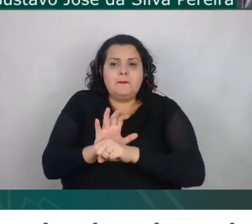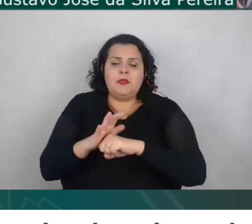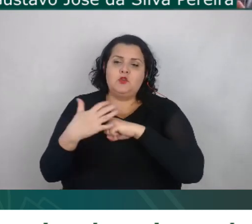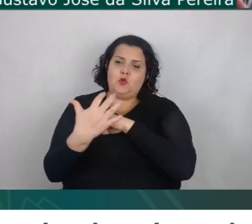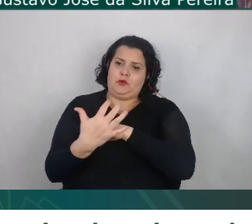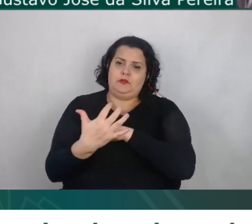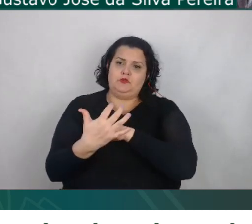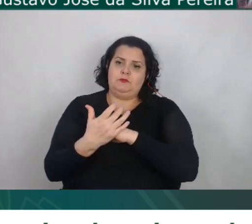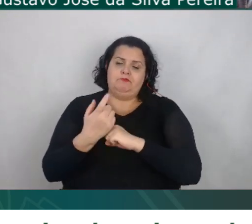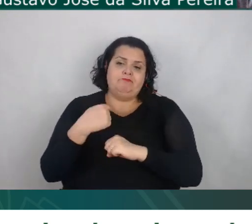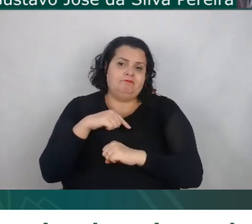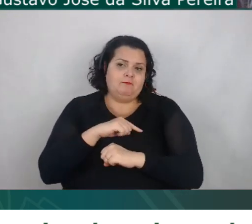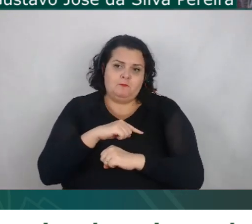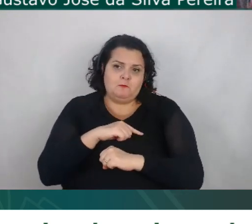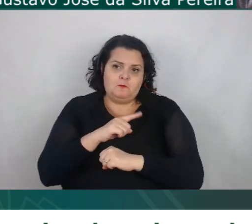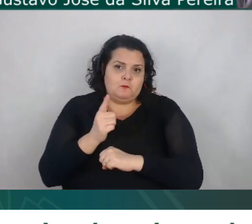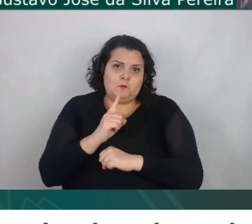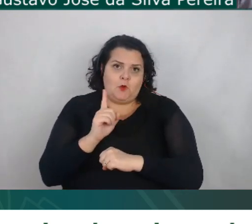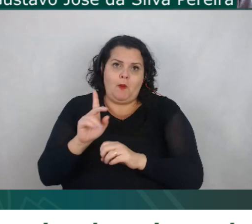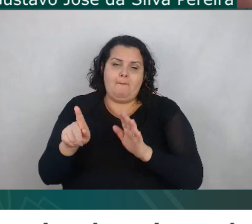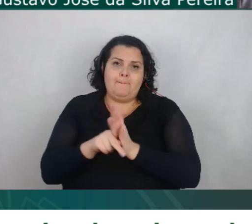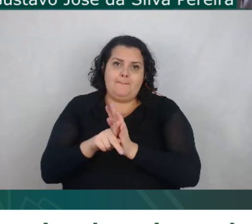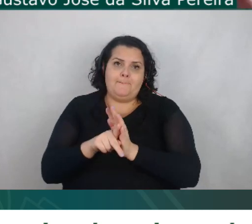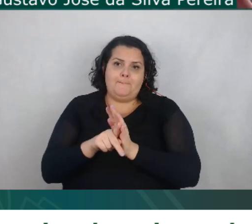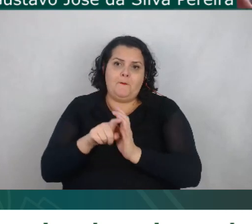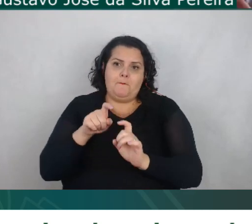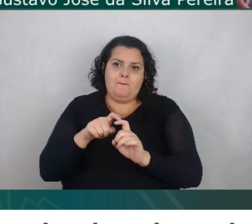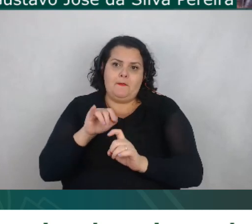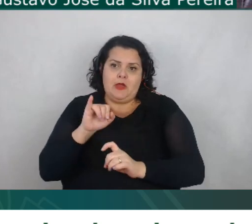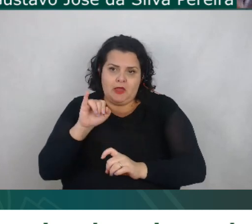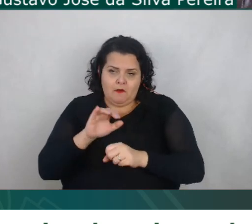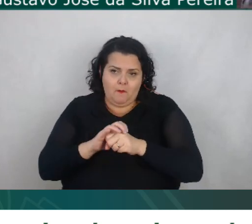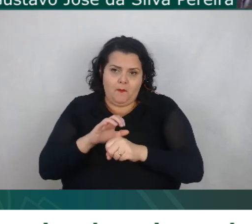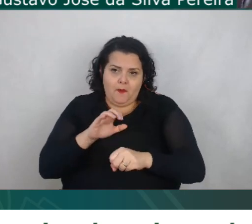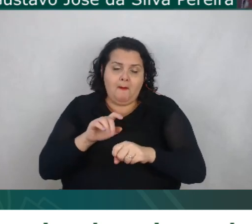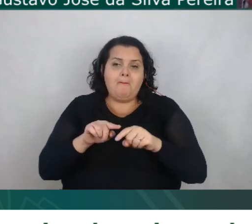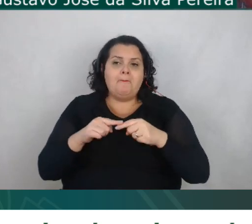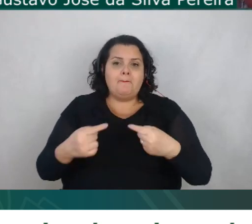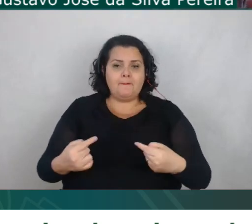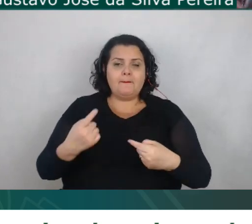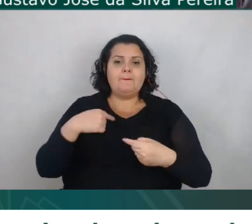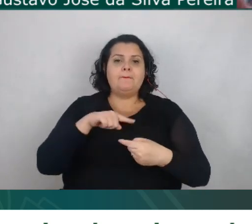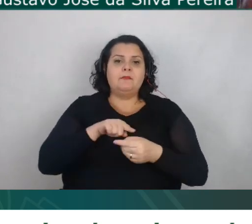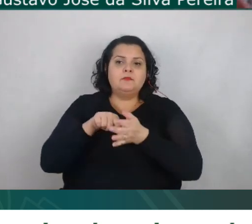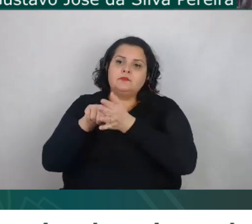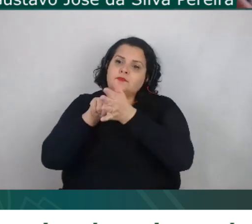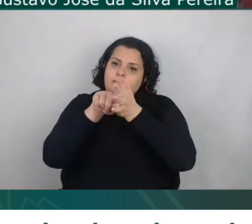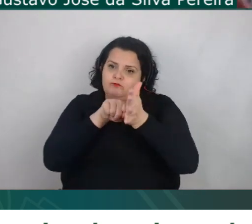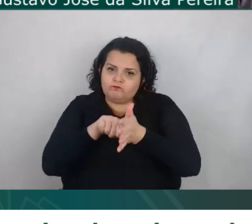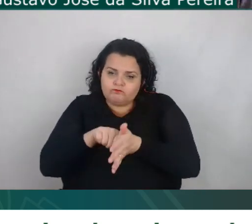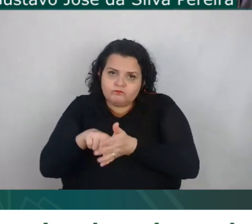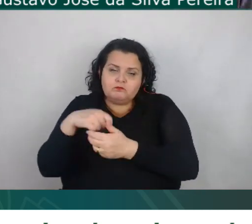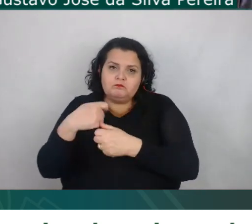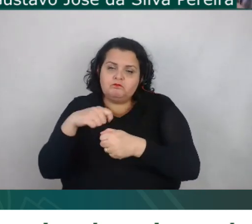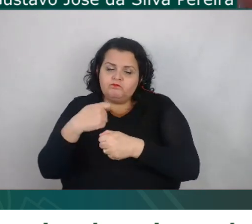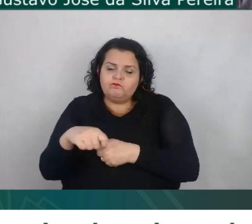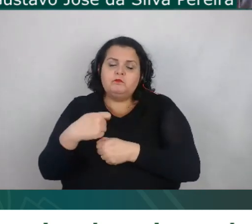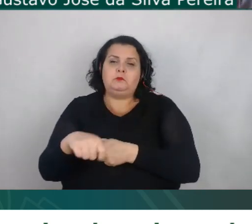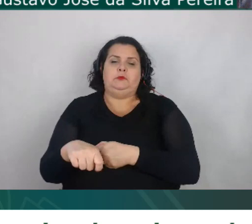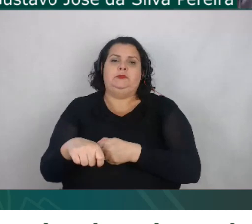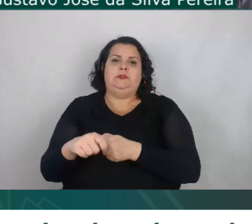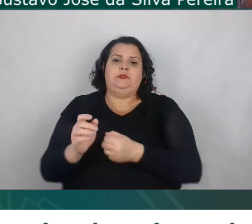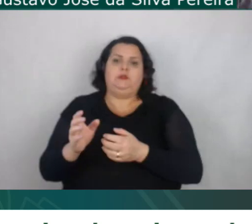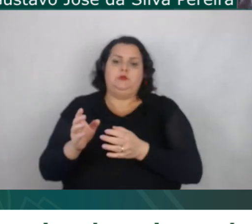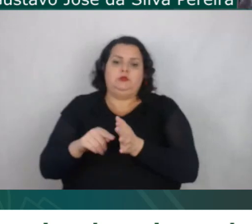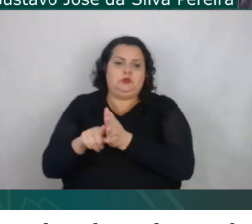não somos da área da infectologia, somos da área da farmacologia, e como cientistas temos que realmente nos agrupar,